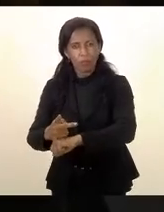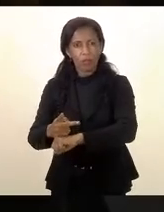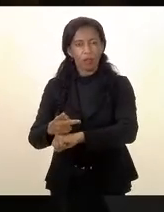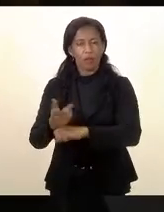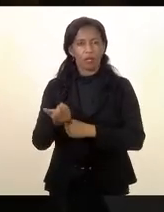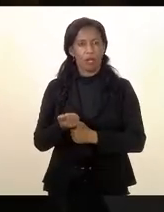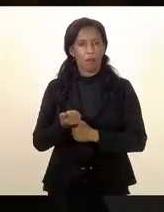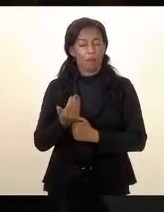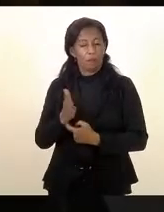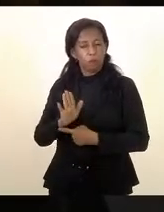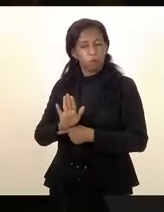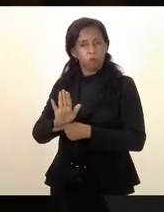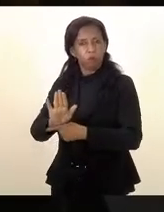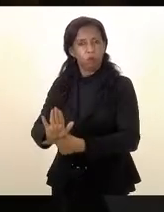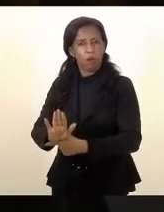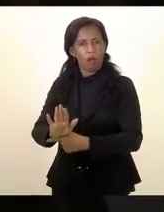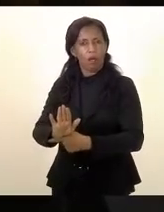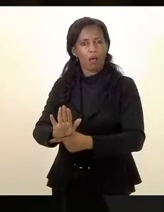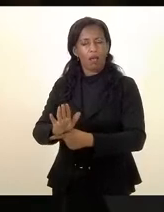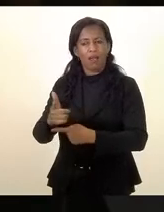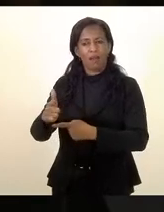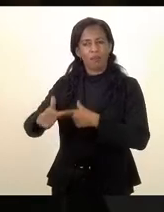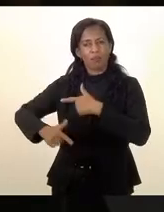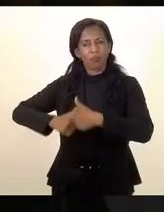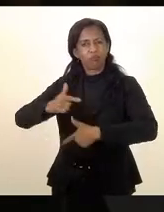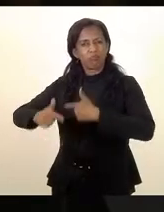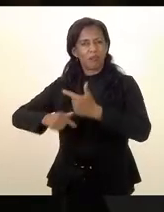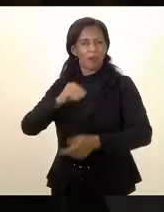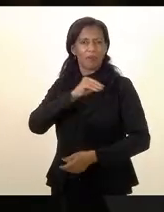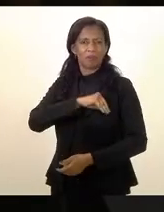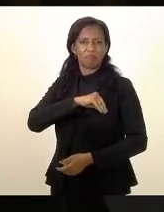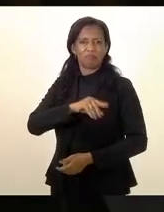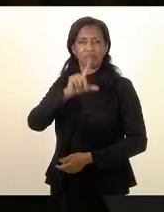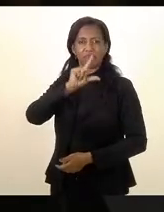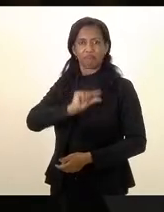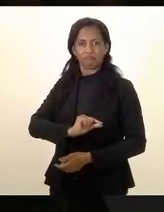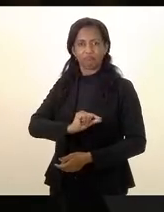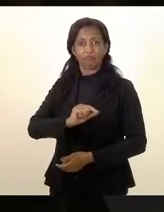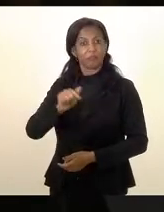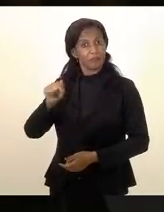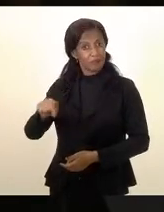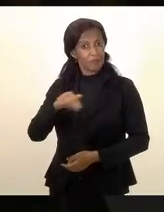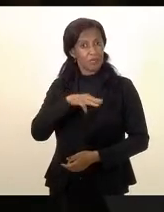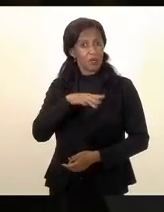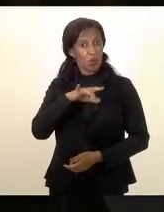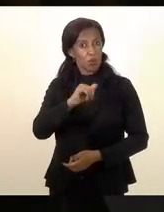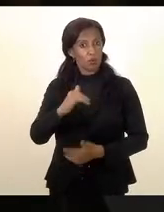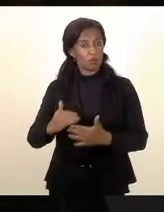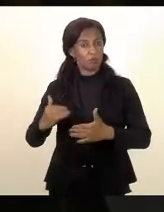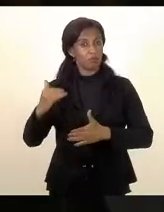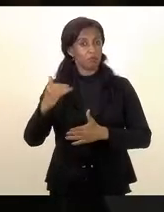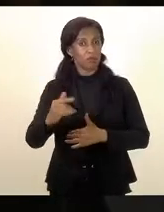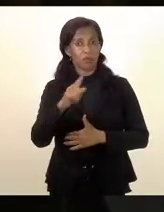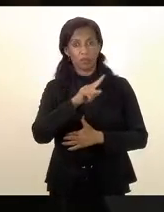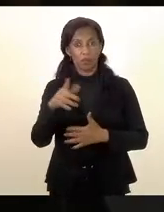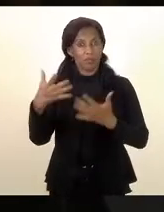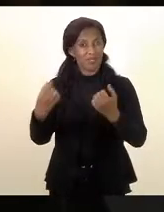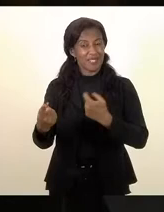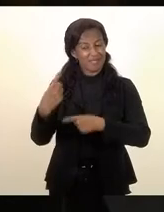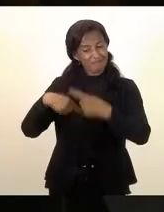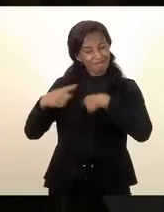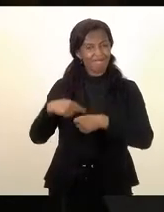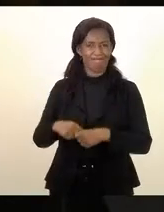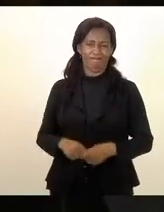para empurrar para o emprego mal remunerado esse é um modelo que a gente superou e que não pode permitir que retorne